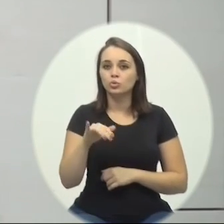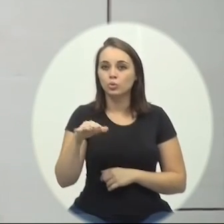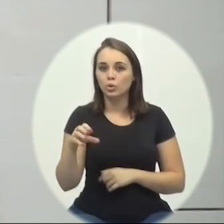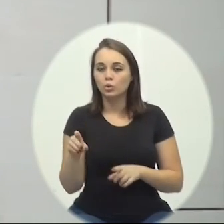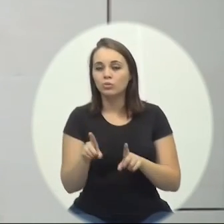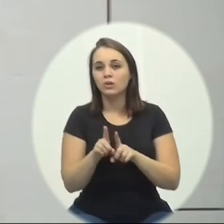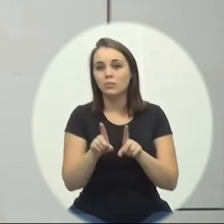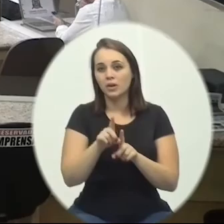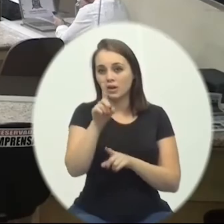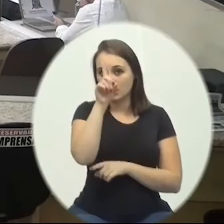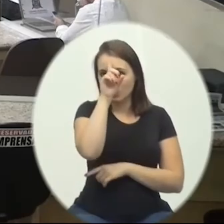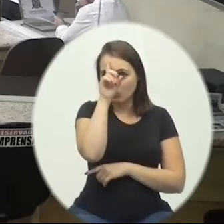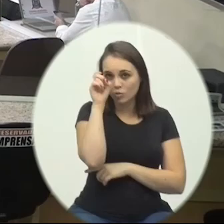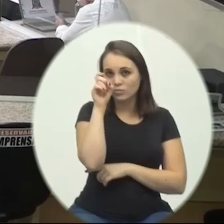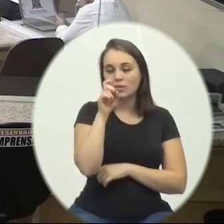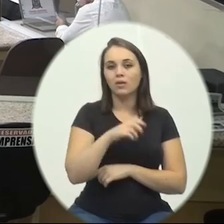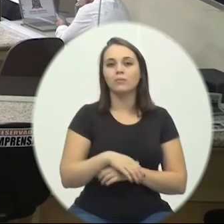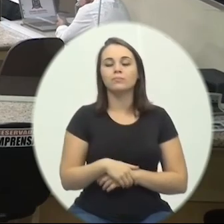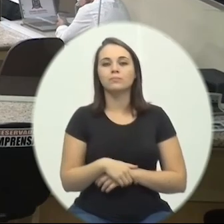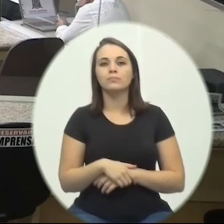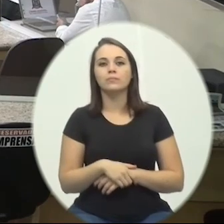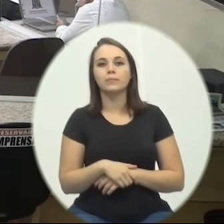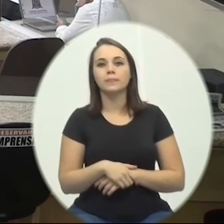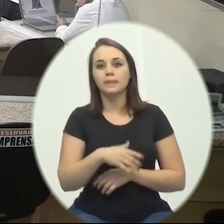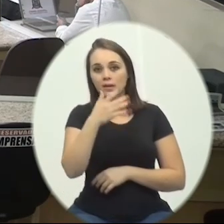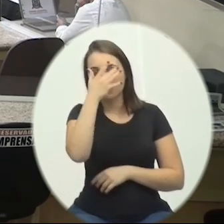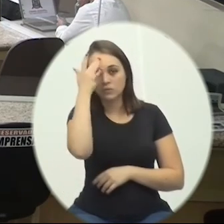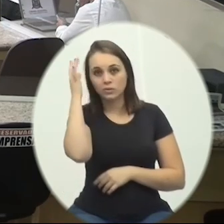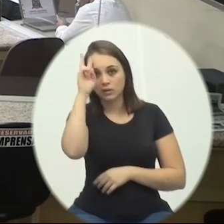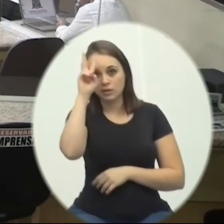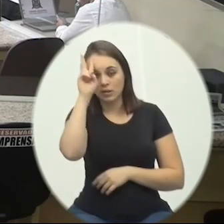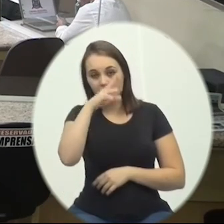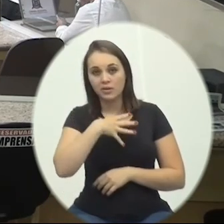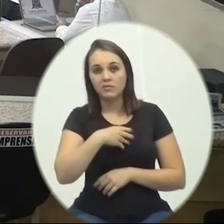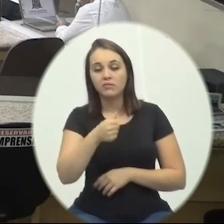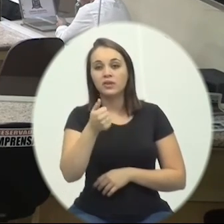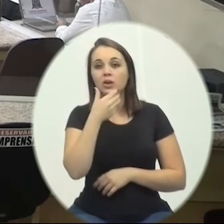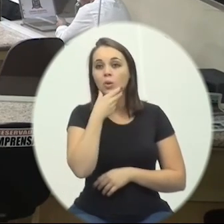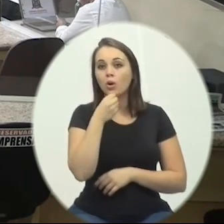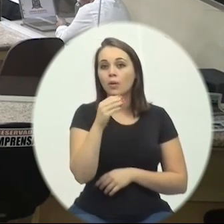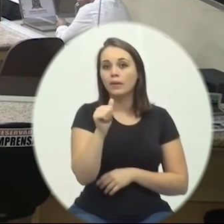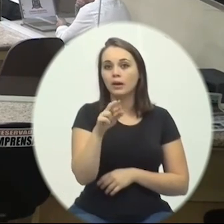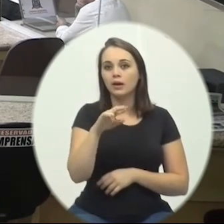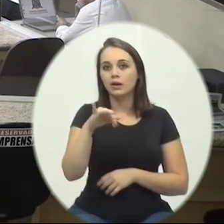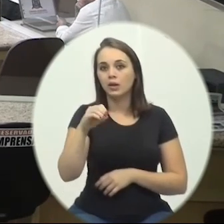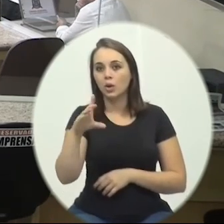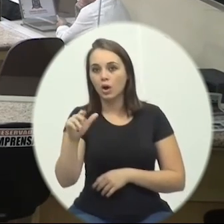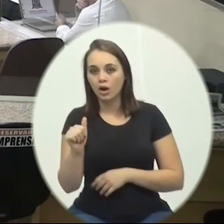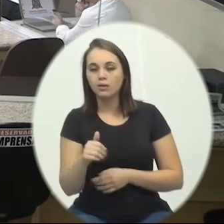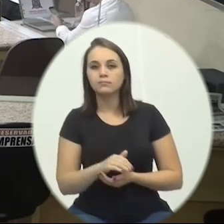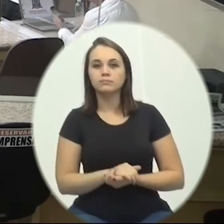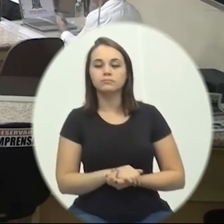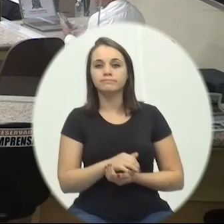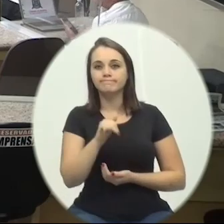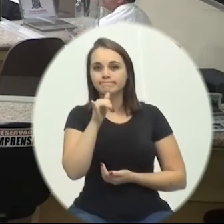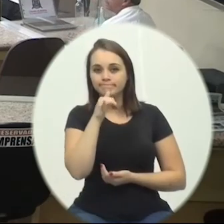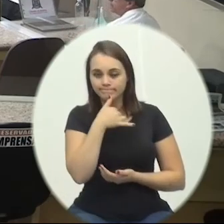hospital. Será atendido de plano. Para quem lembra, é a filha do Carioca. Infelizmente.